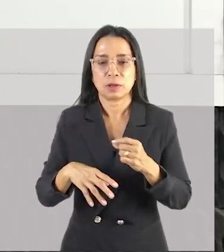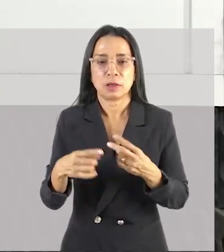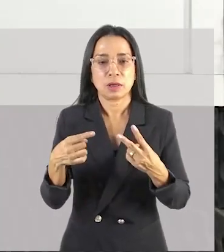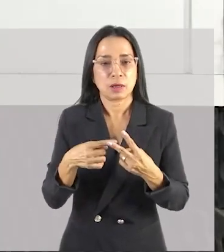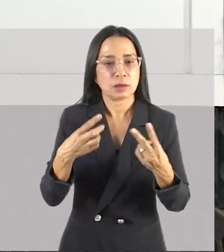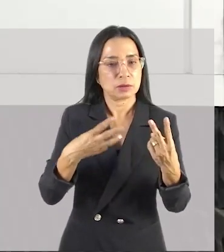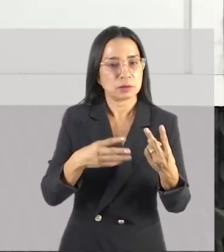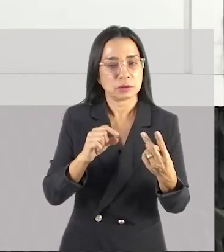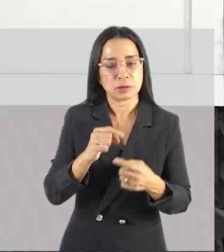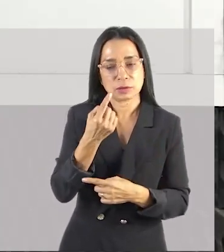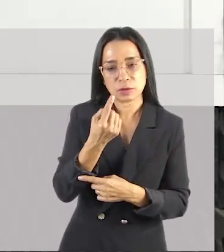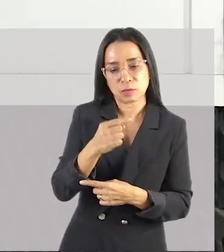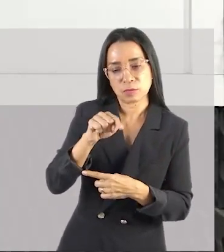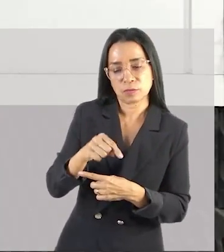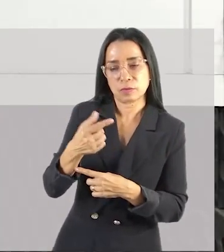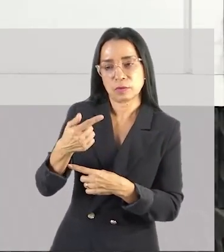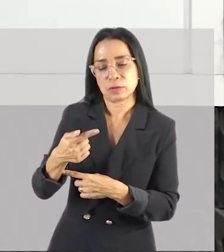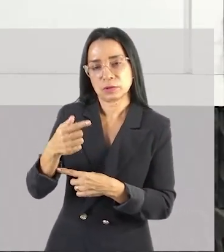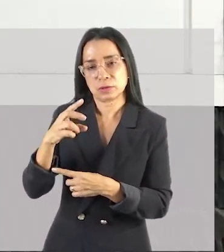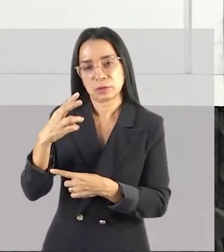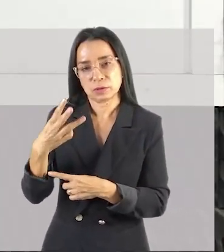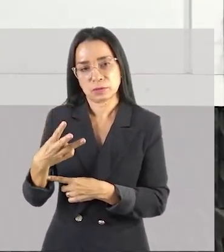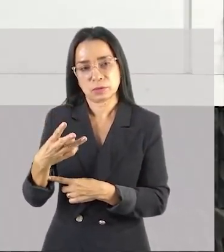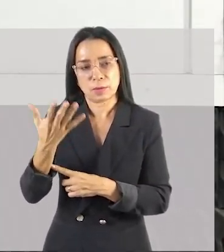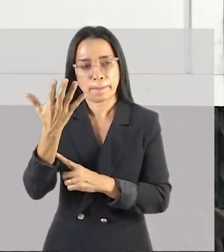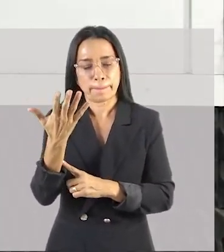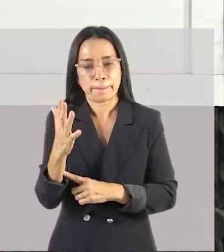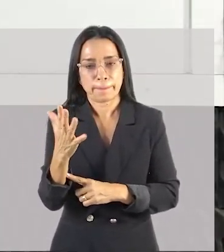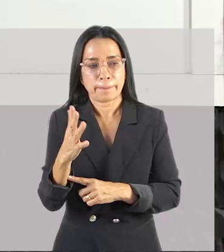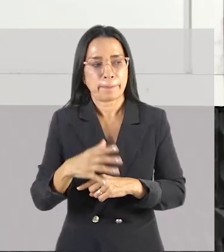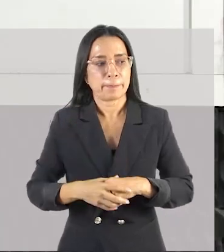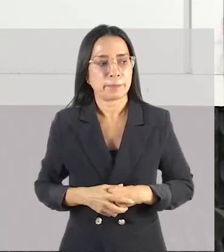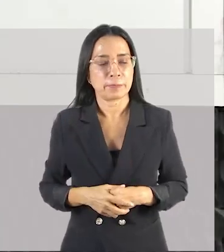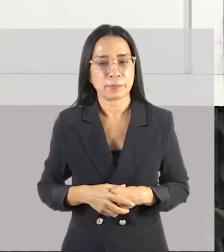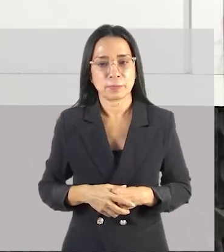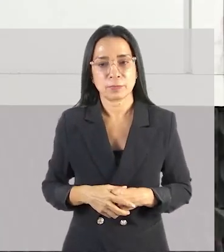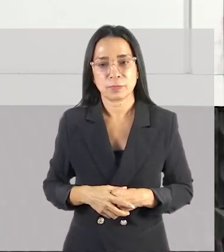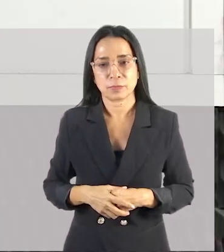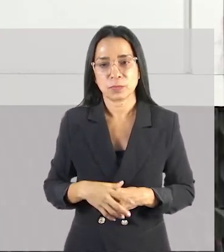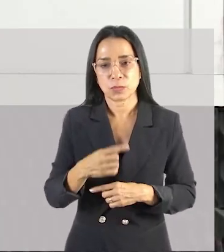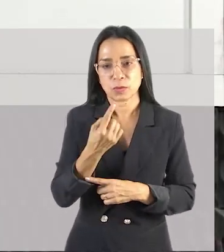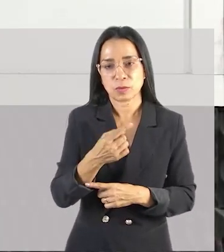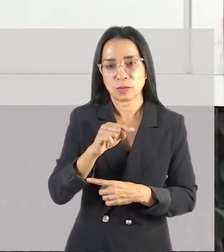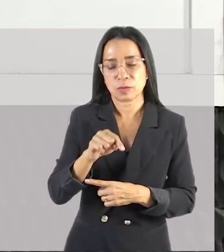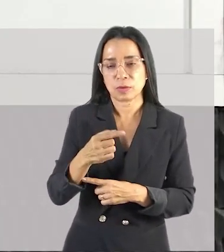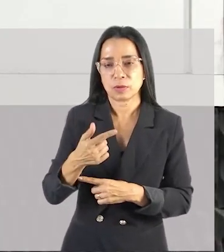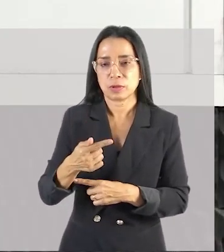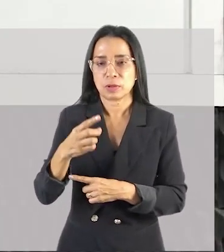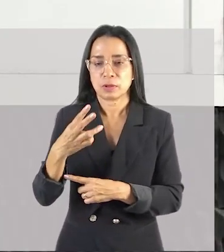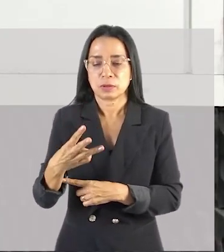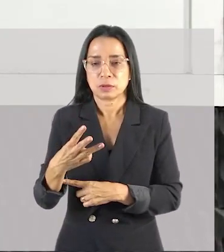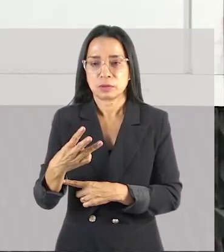3 é 1,73 aproximadamente, certo? Então vai ficar 1,73